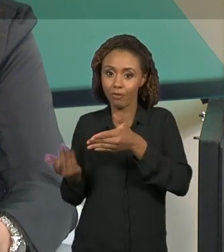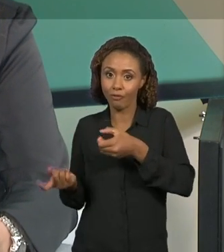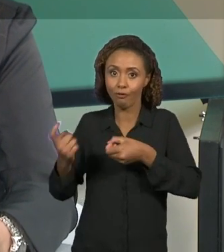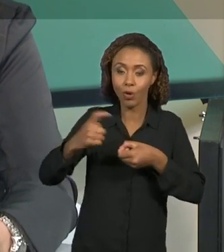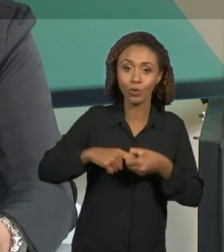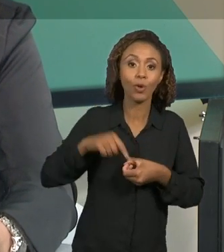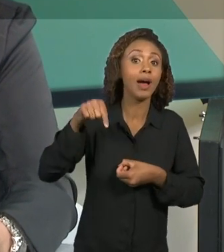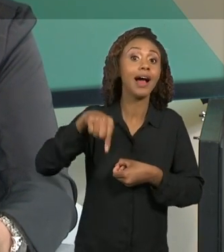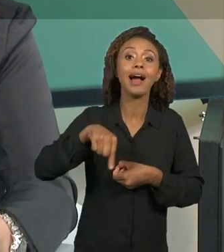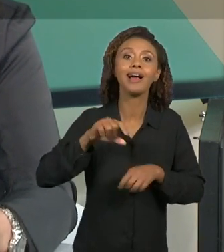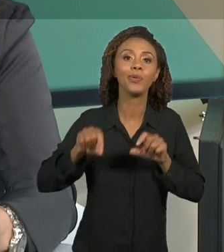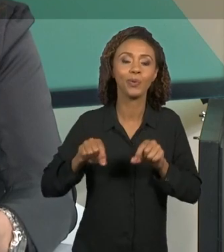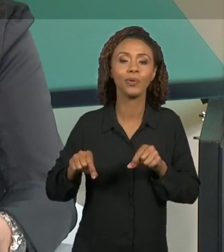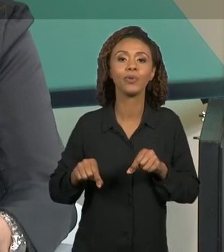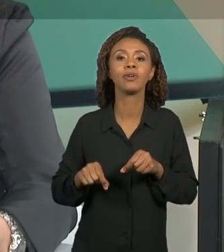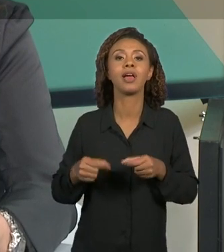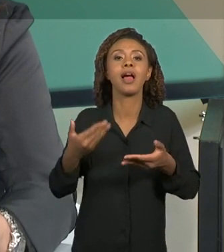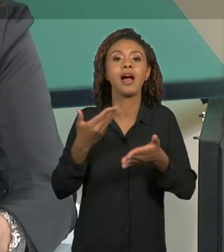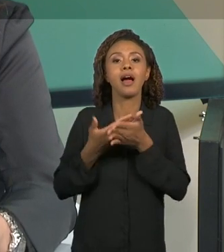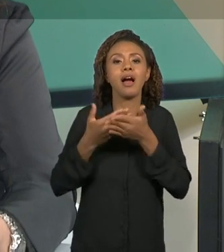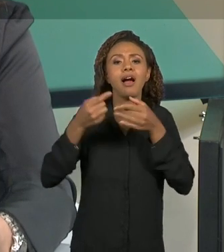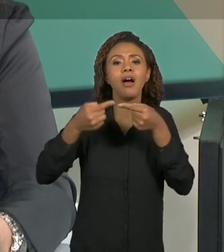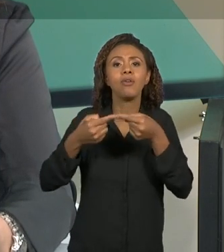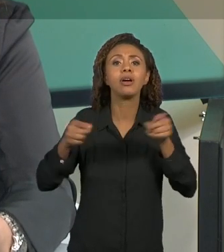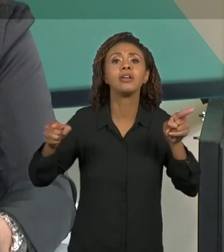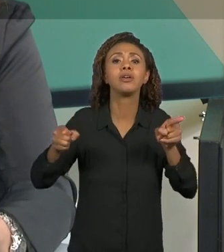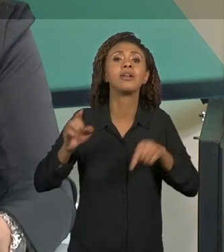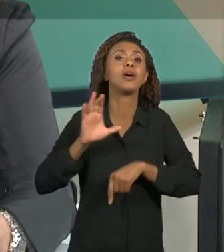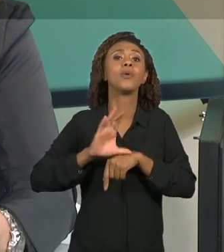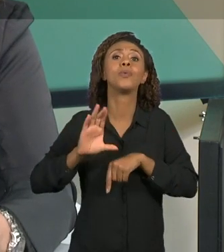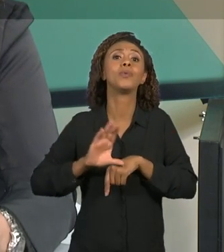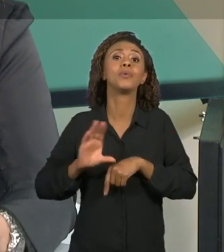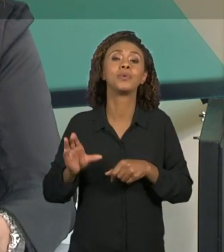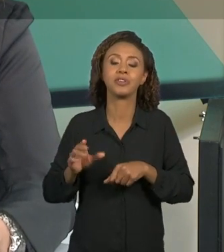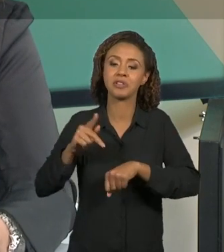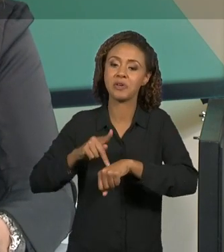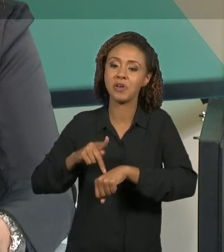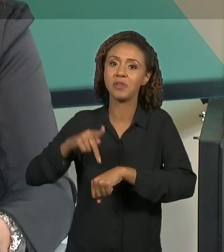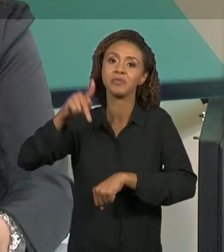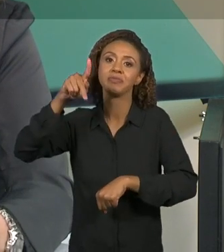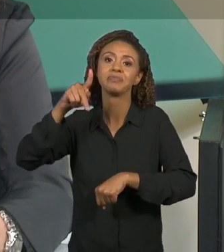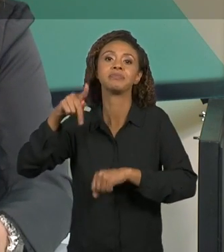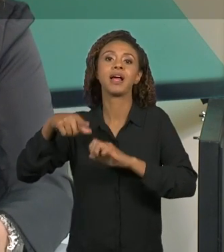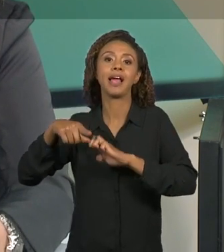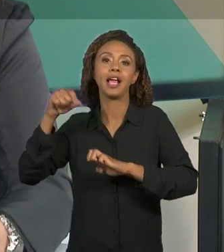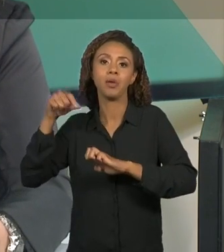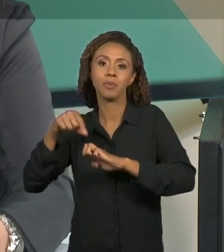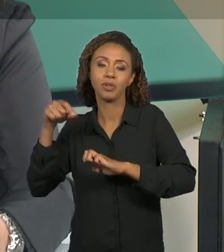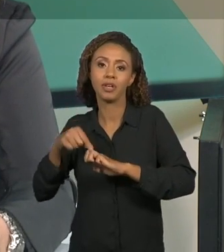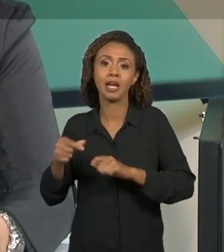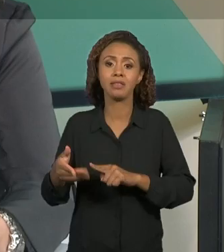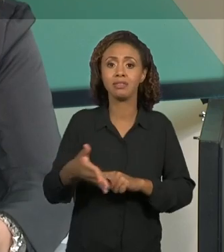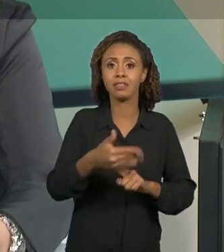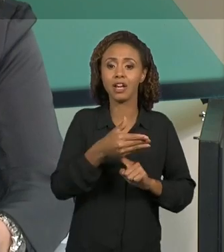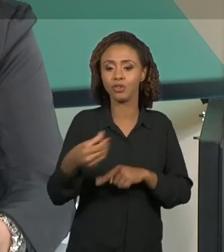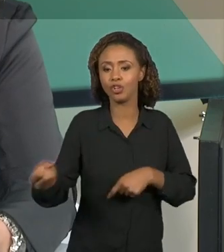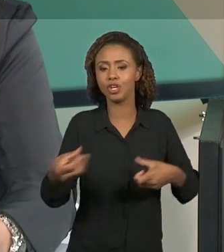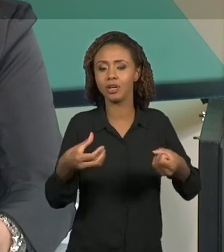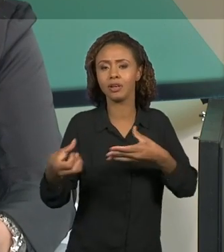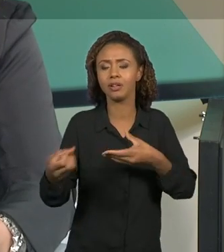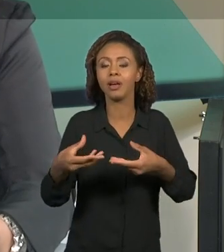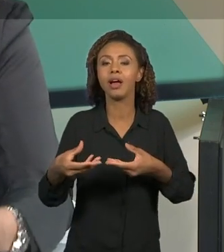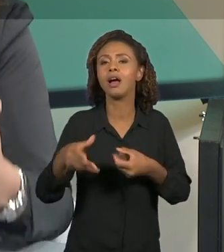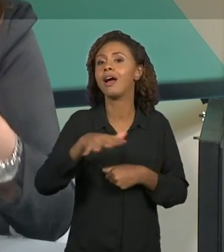na nossa aula inaugural do curso de pós-graduação em empreendedorismo inovação tecnológica nas